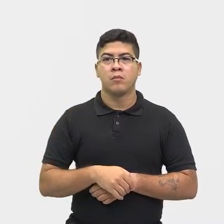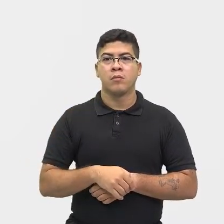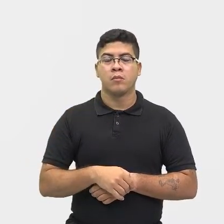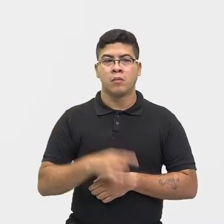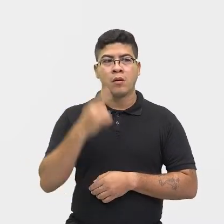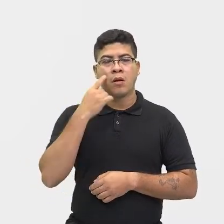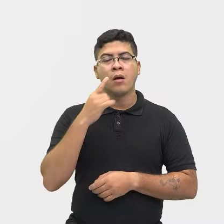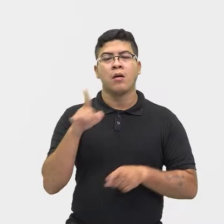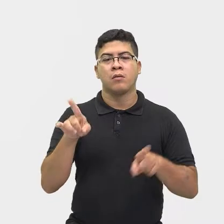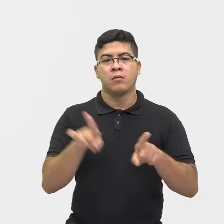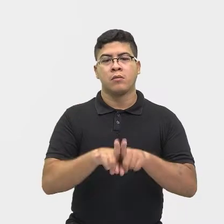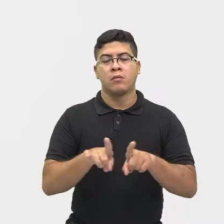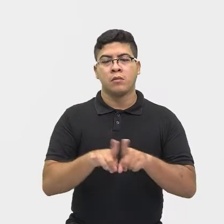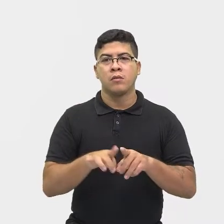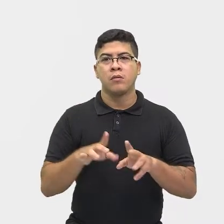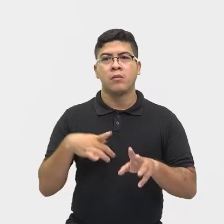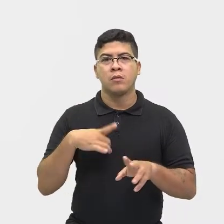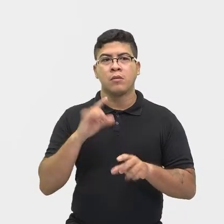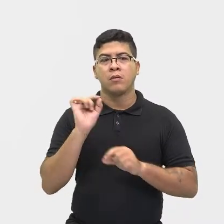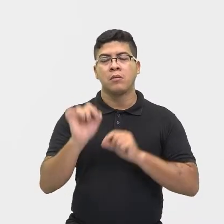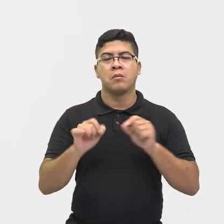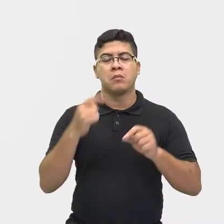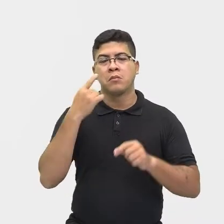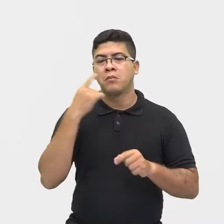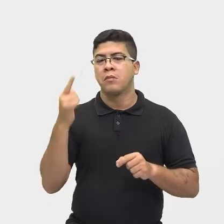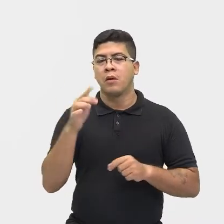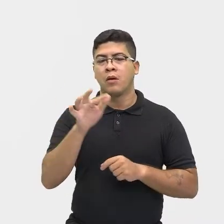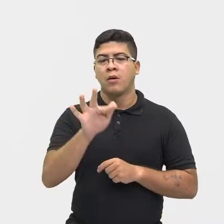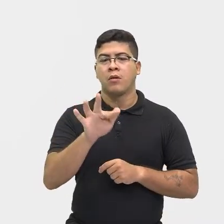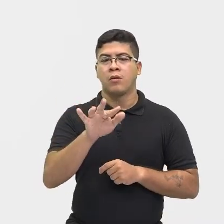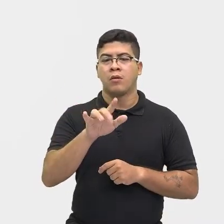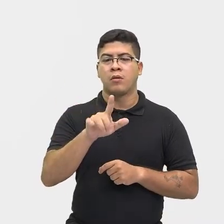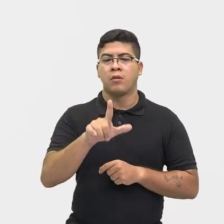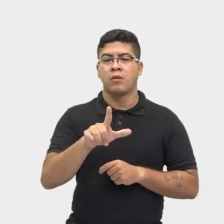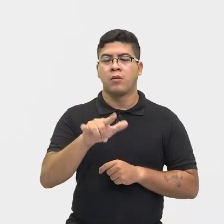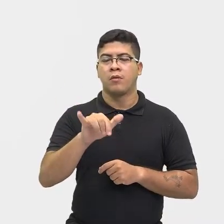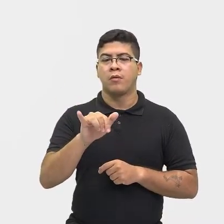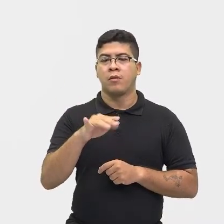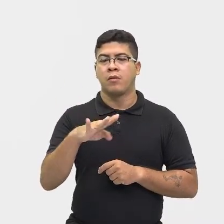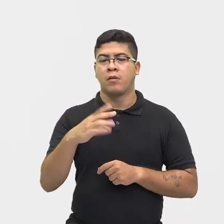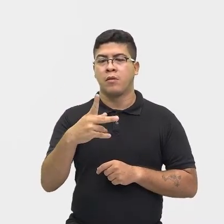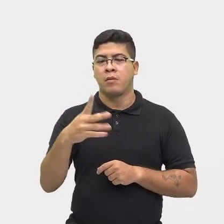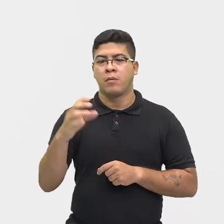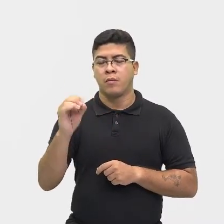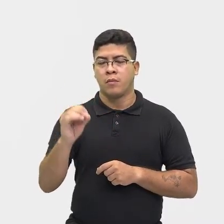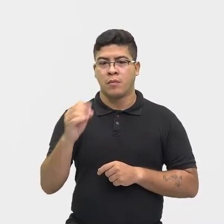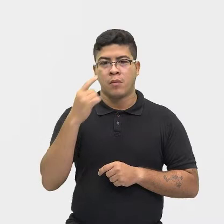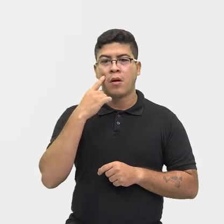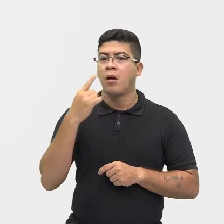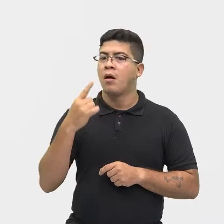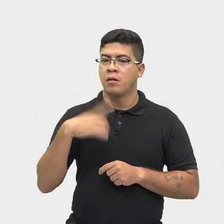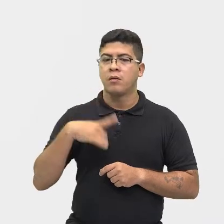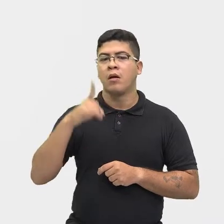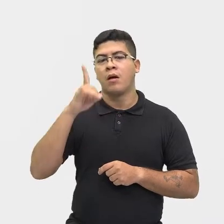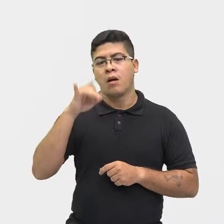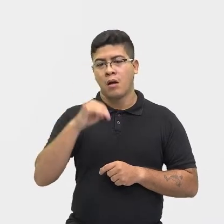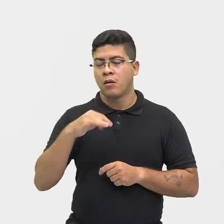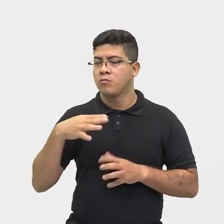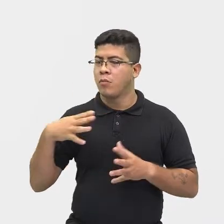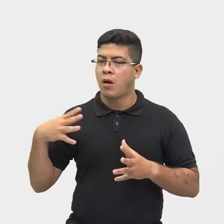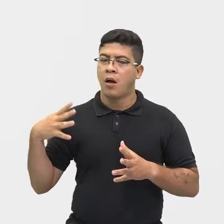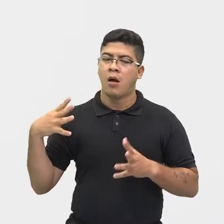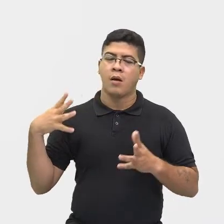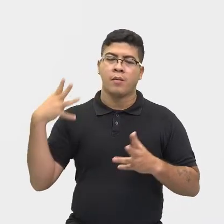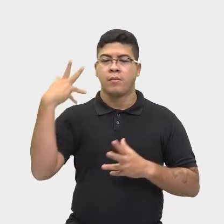Marinetti. Muito bem. O futurismo, de acordo com seu líder, defende uma arte sintonizada com a beleza da velocidade,